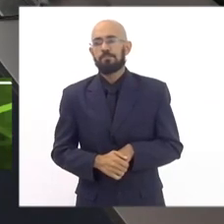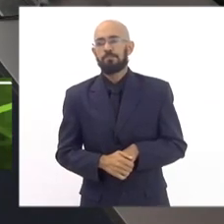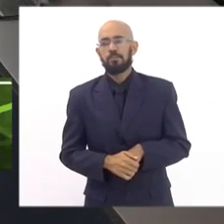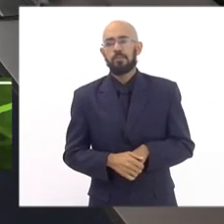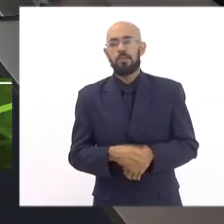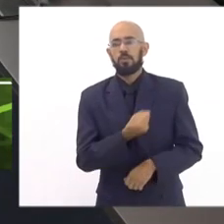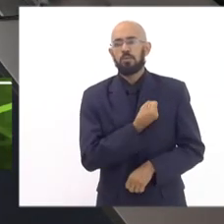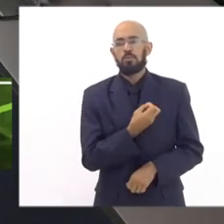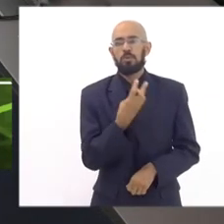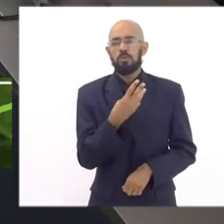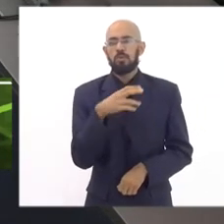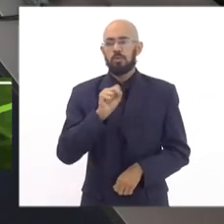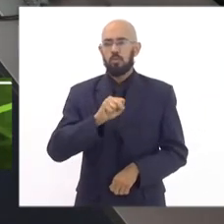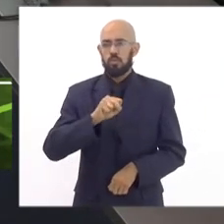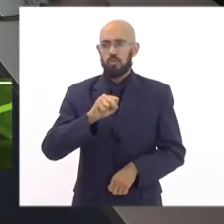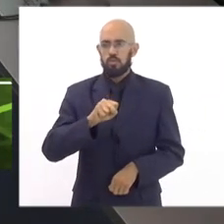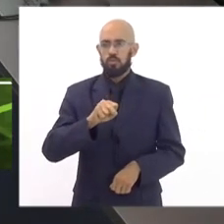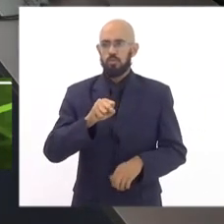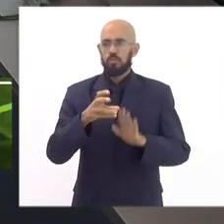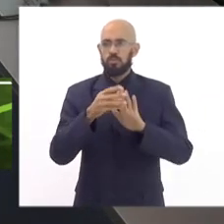pauta, deputado Rodrigo Amorim.